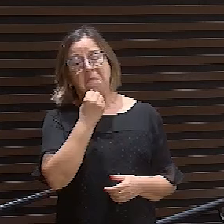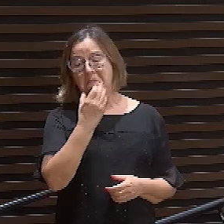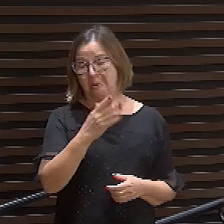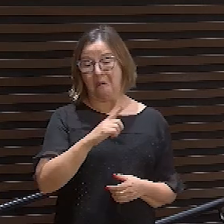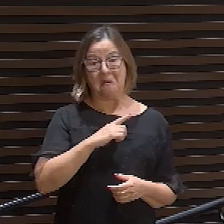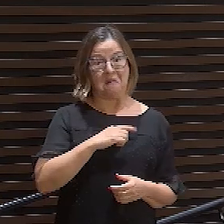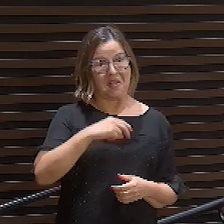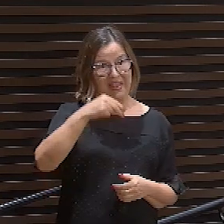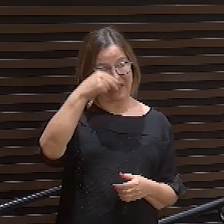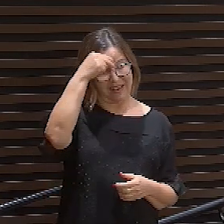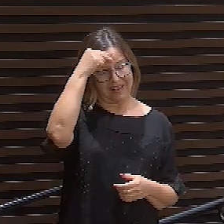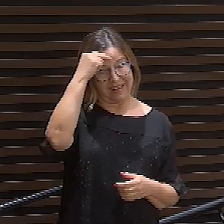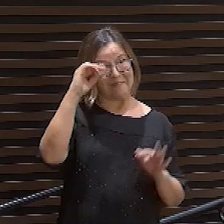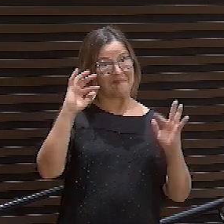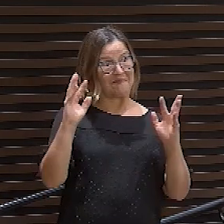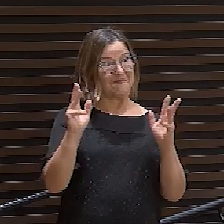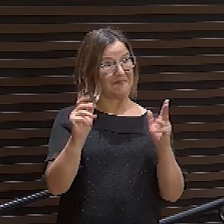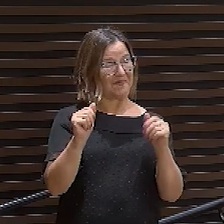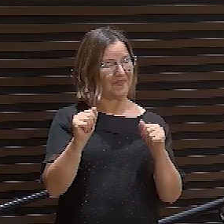maravilhoso.